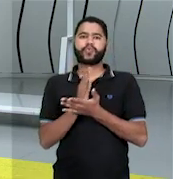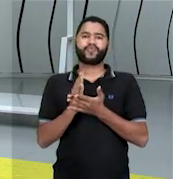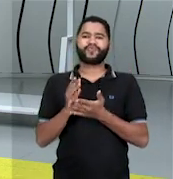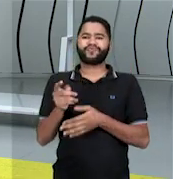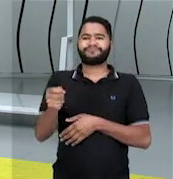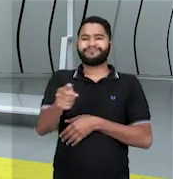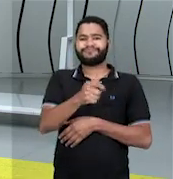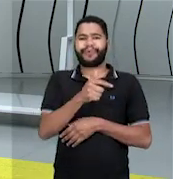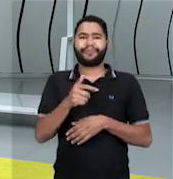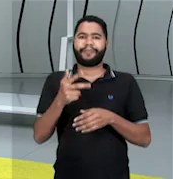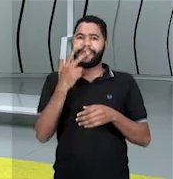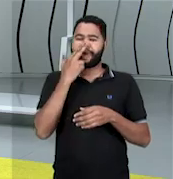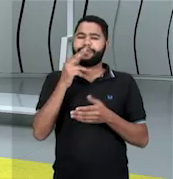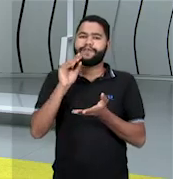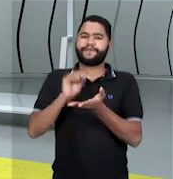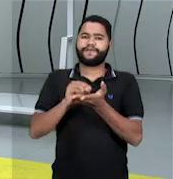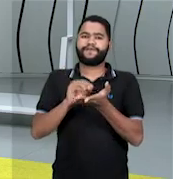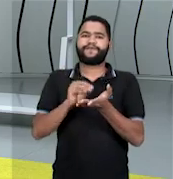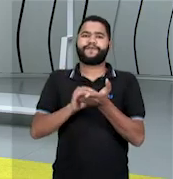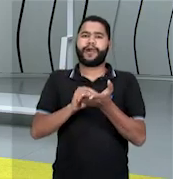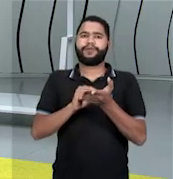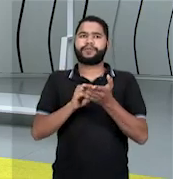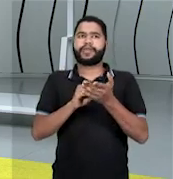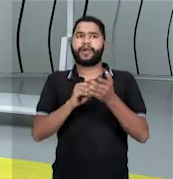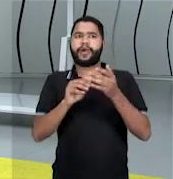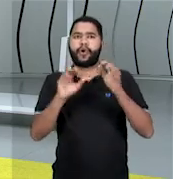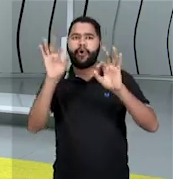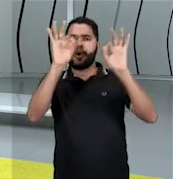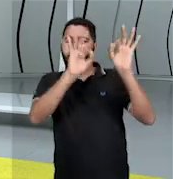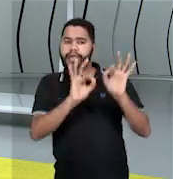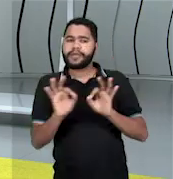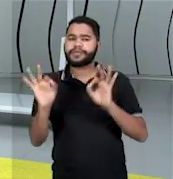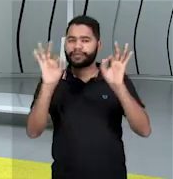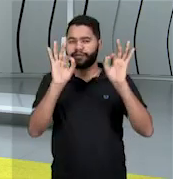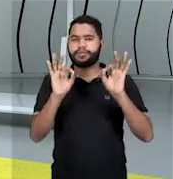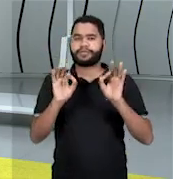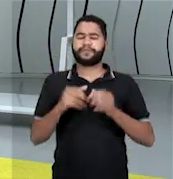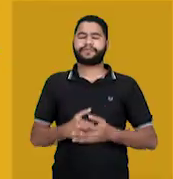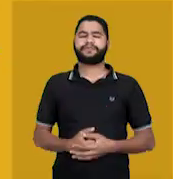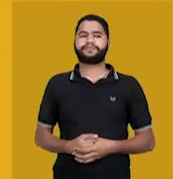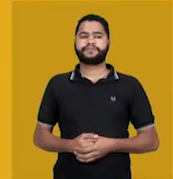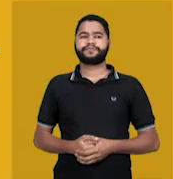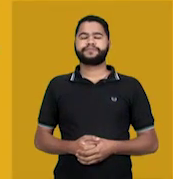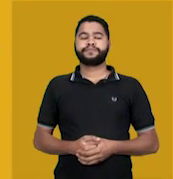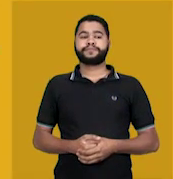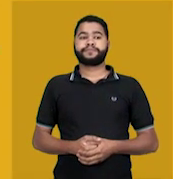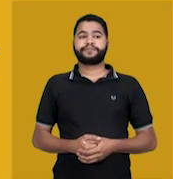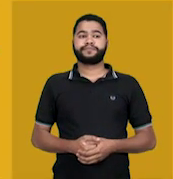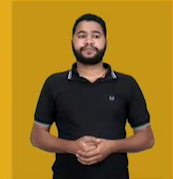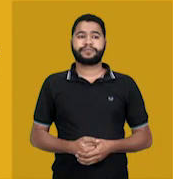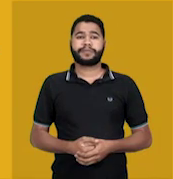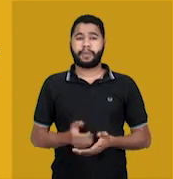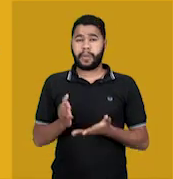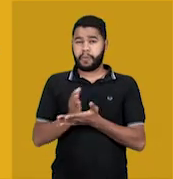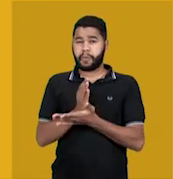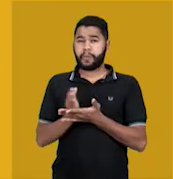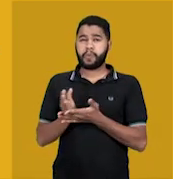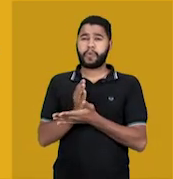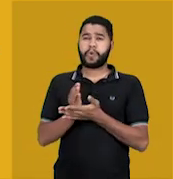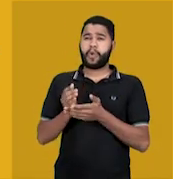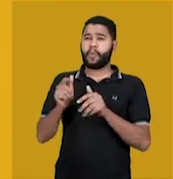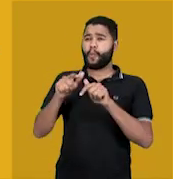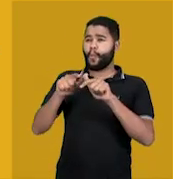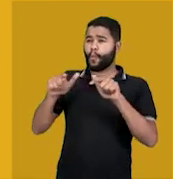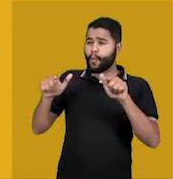má distribuição da sua população dentro do território brasileiro, ok? Grandes vazios demográficos e